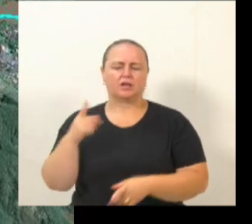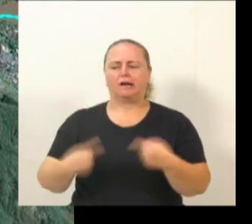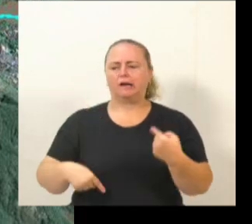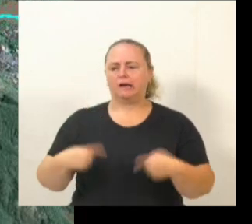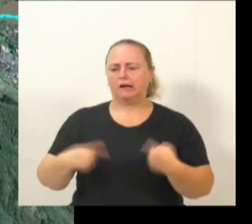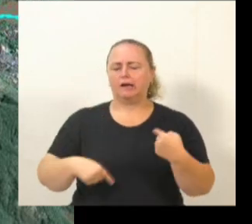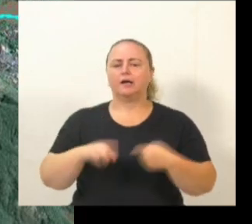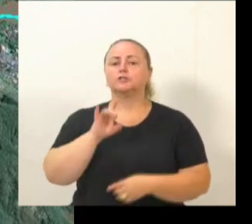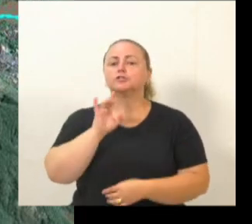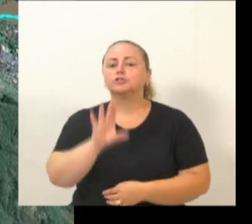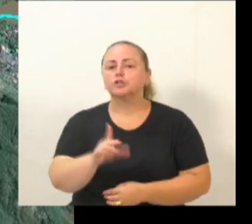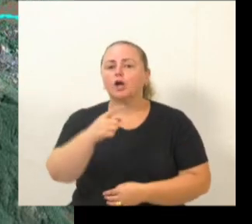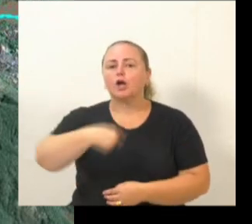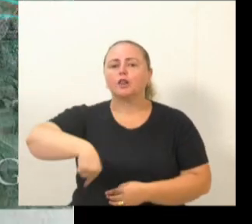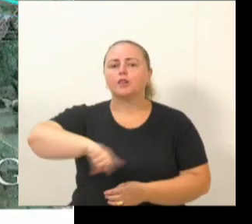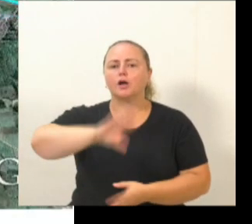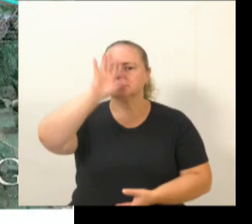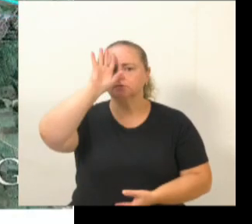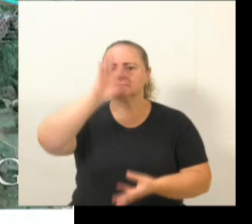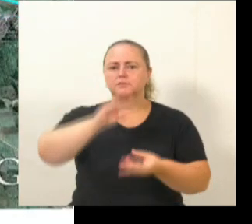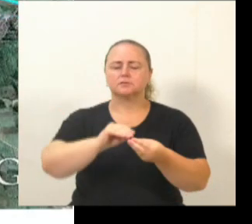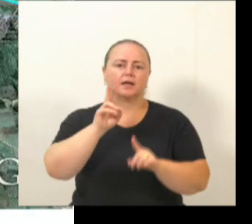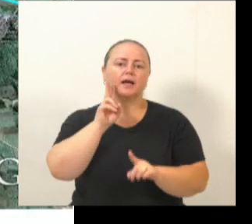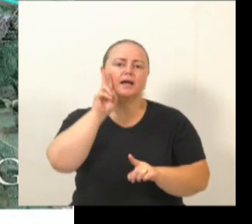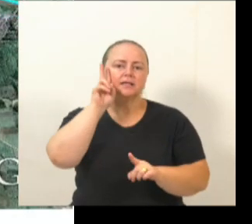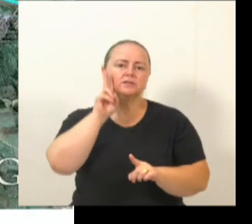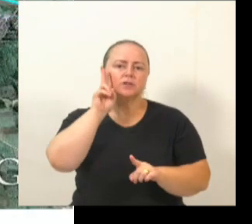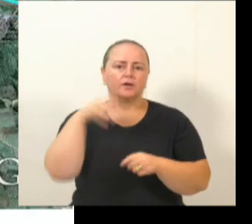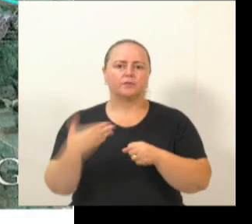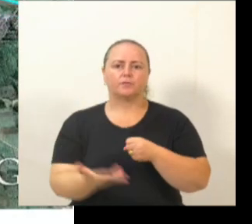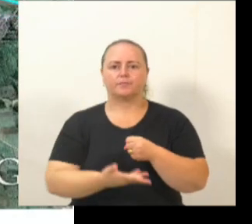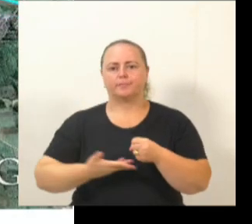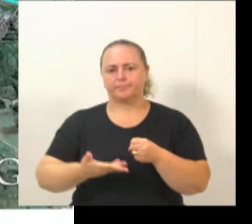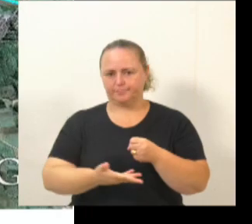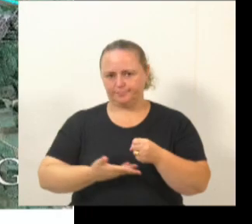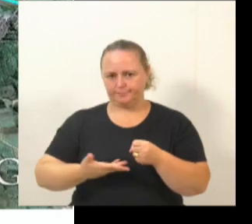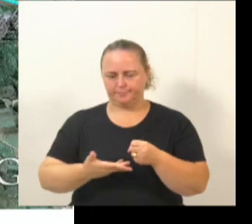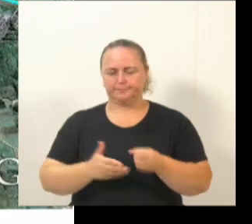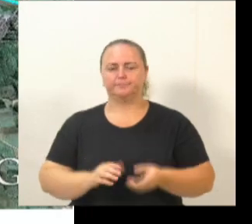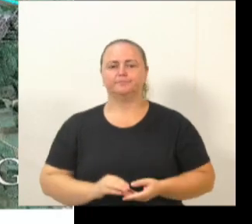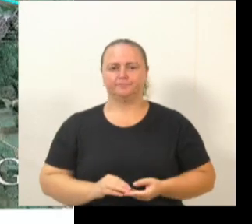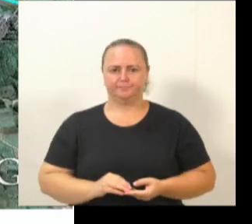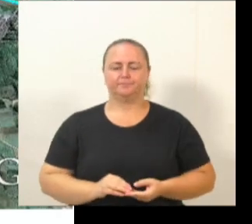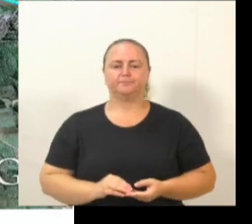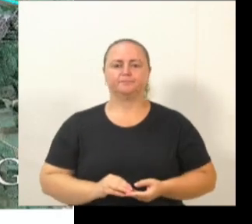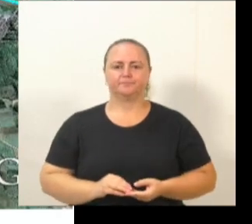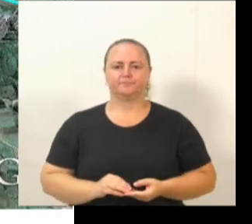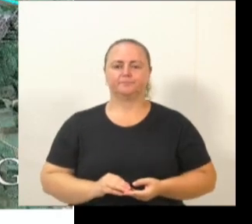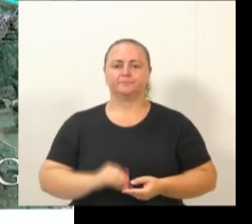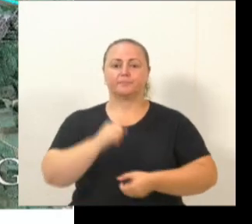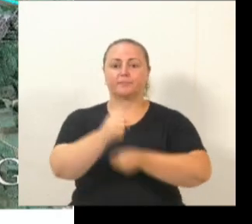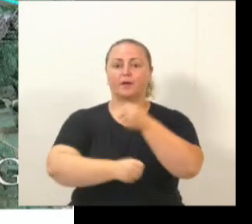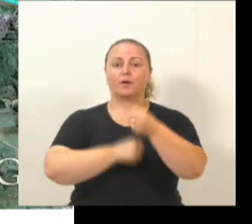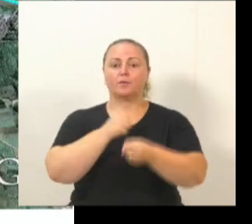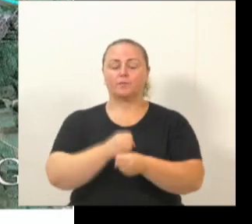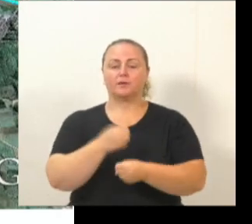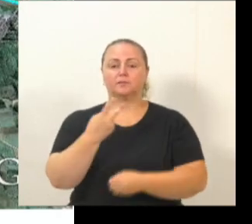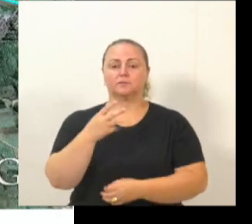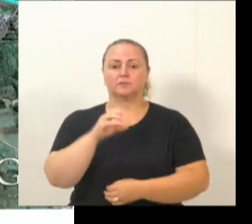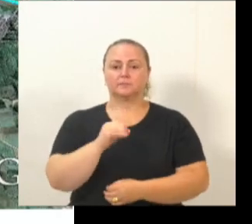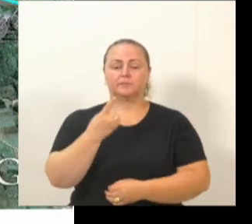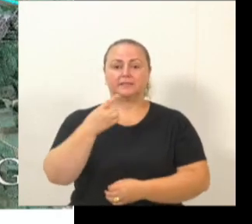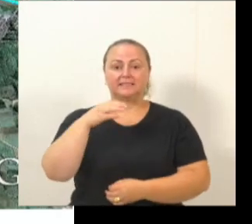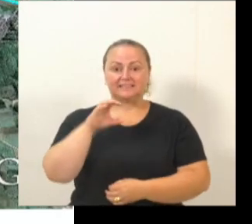ter esse histórico aqui para servir como base. Então, a partir de 2010, então, a concessionária começou